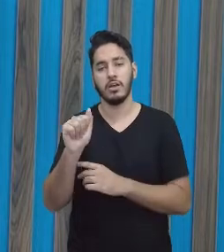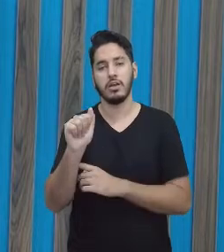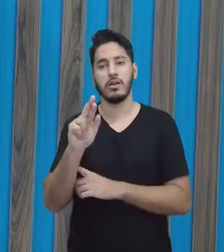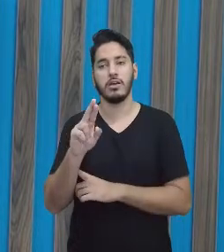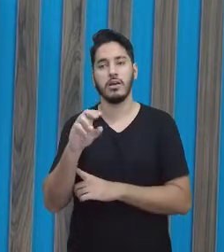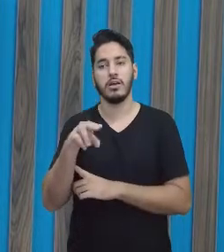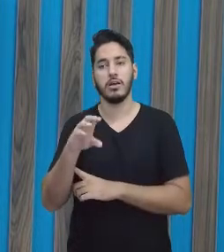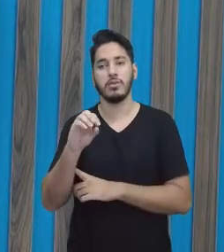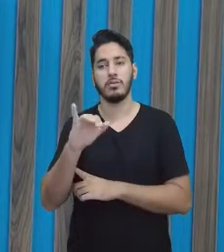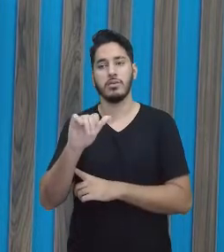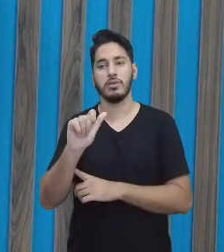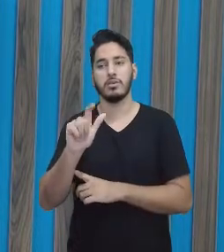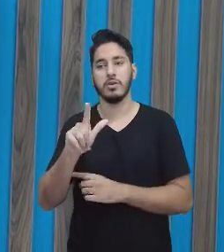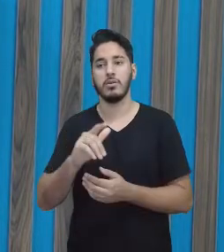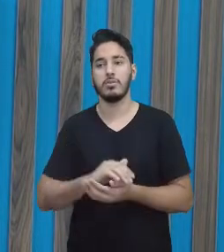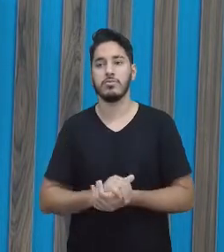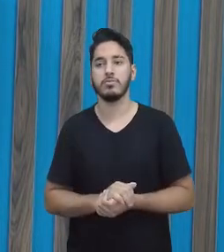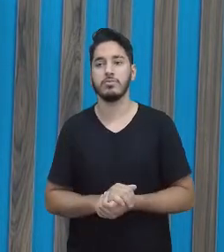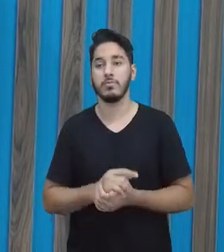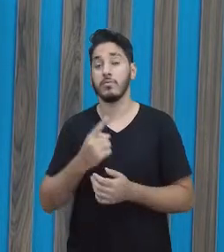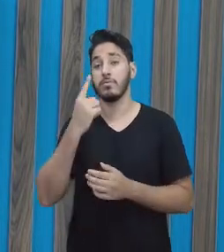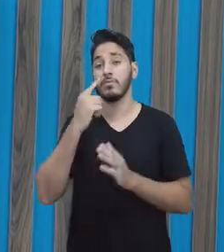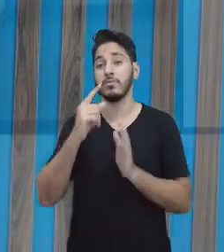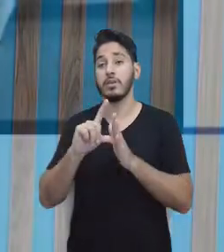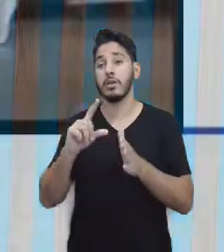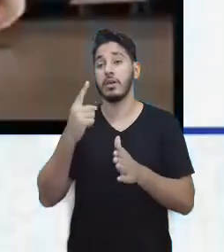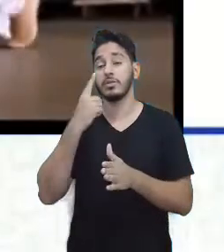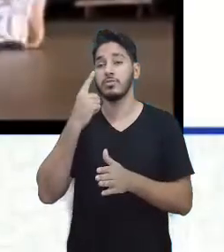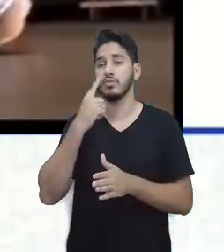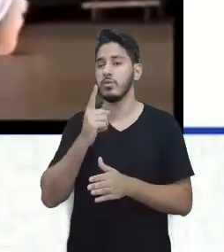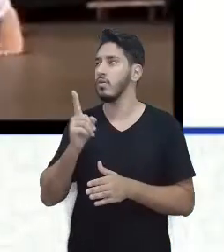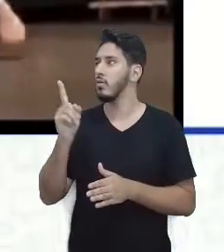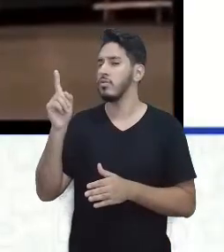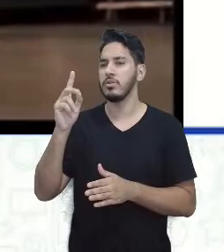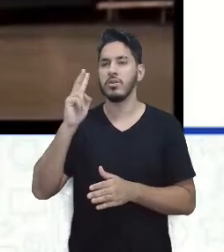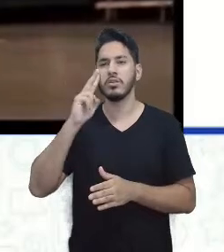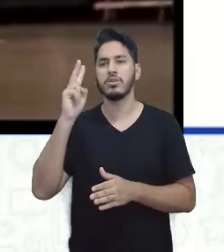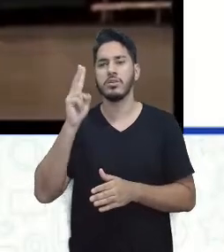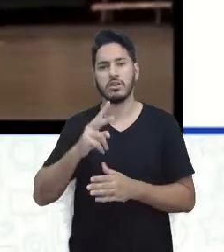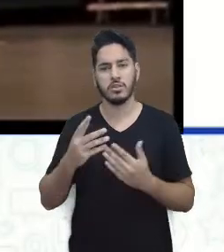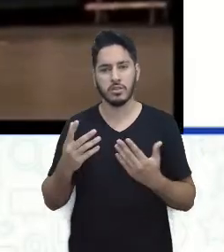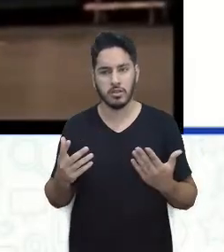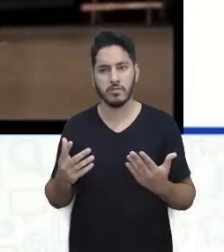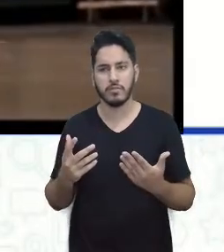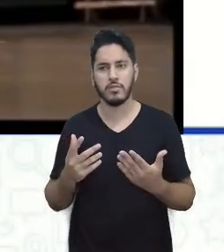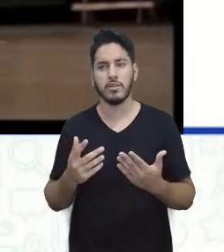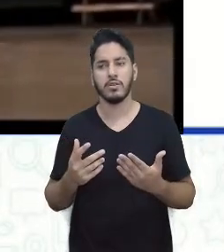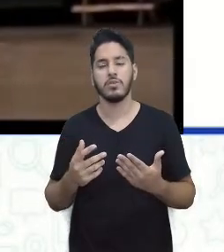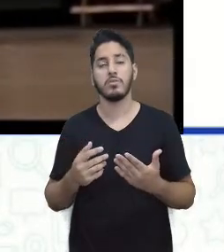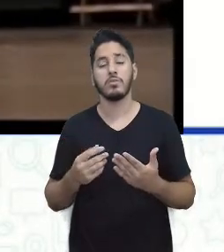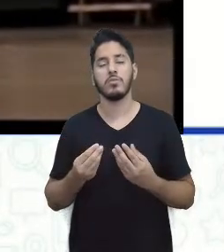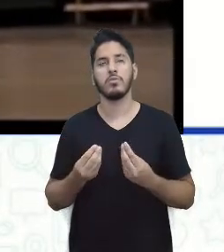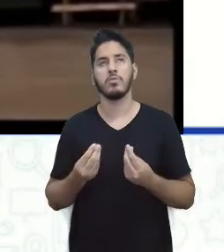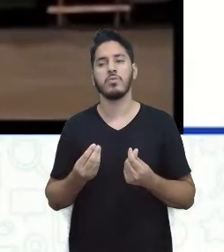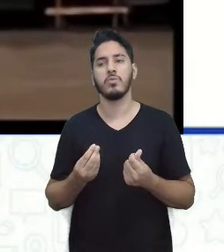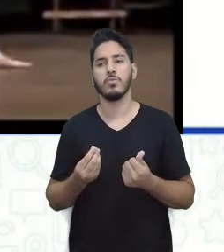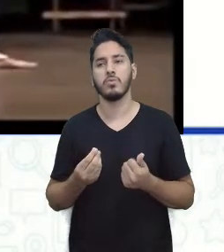armorial. Aí, antes da gente ouvir a música, vocês estão vendo aí uma